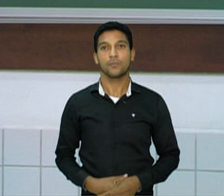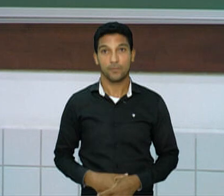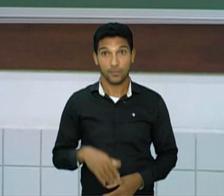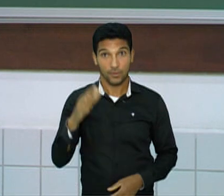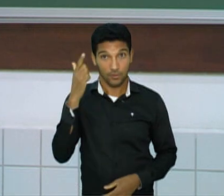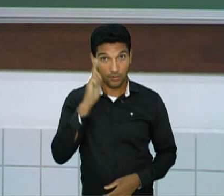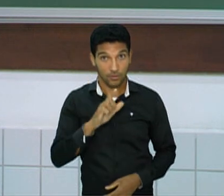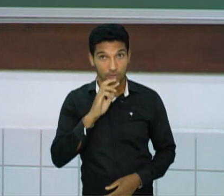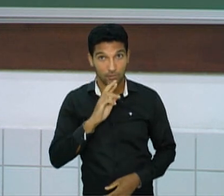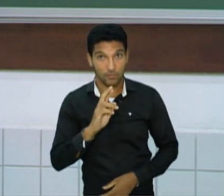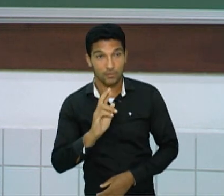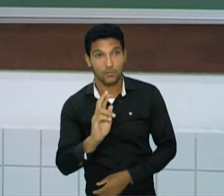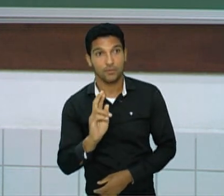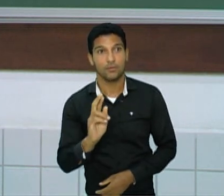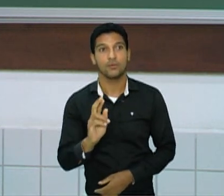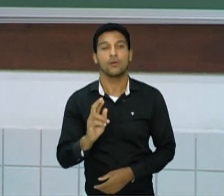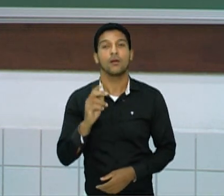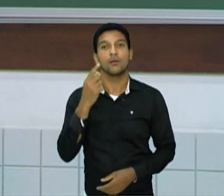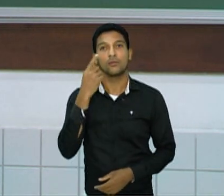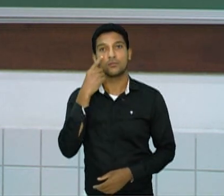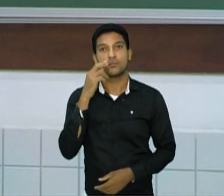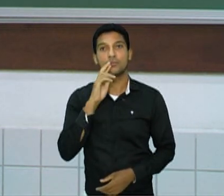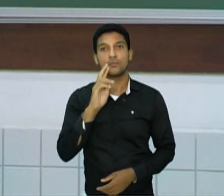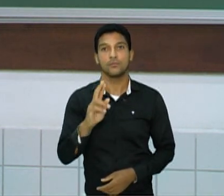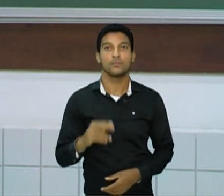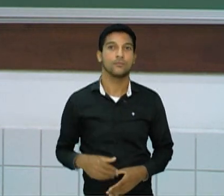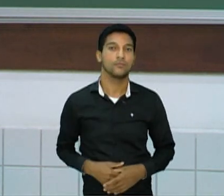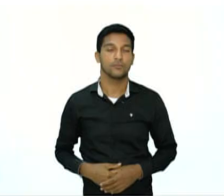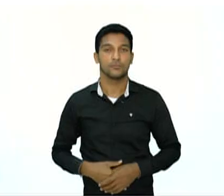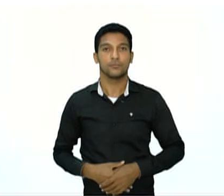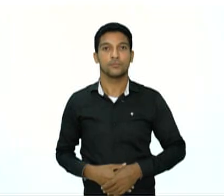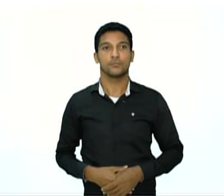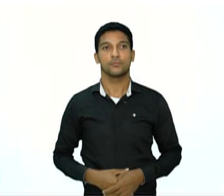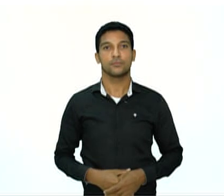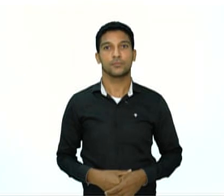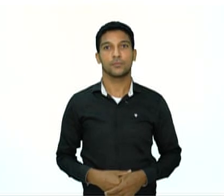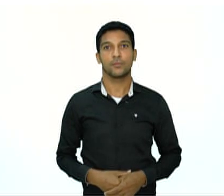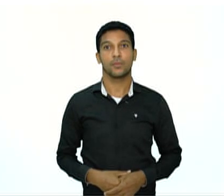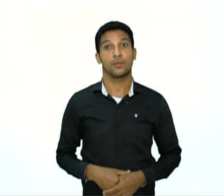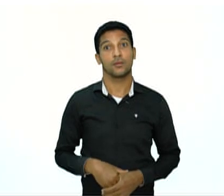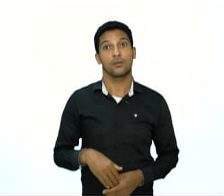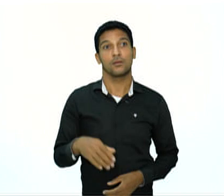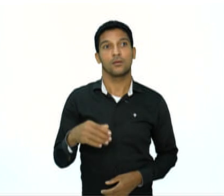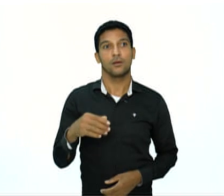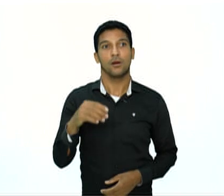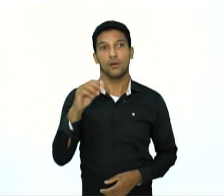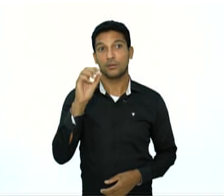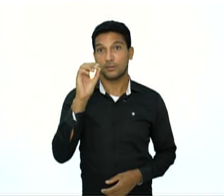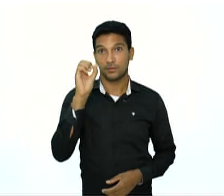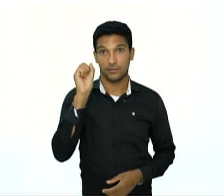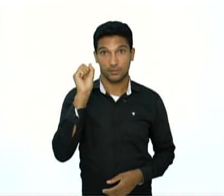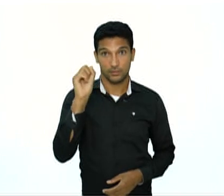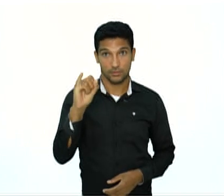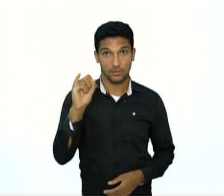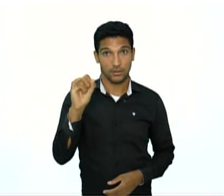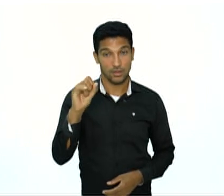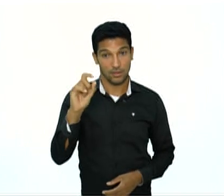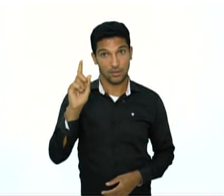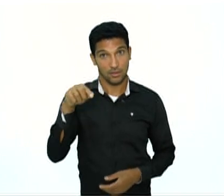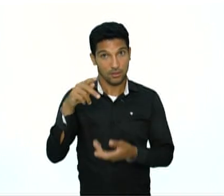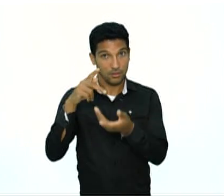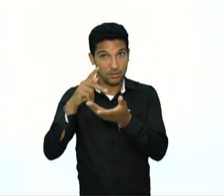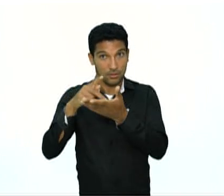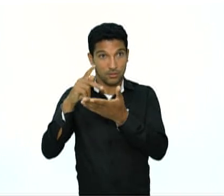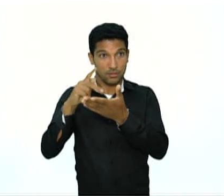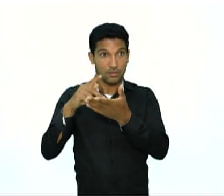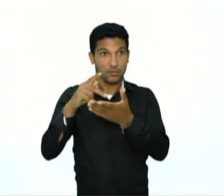Conseguiram responder? Vamos analisar essas duas aqui. Ó, se for verdadeira, é provável que outros veículos de imprensa